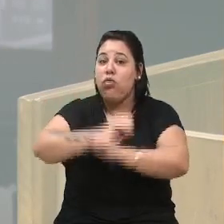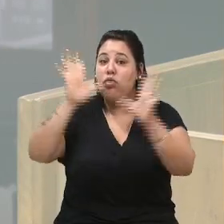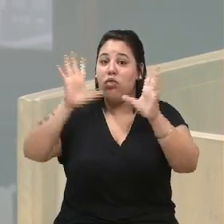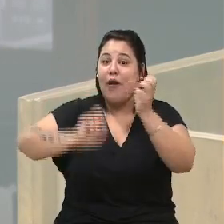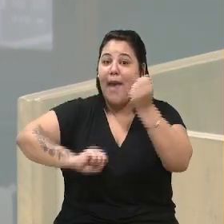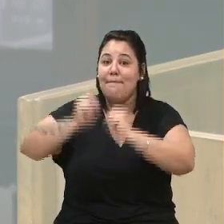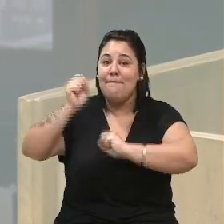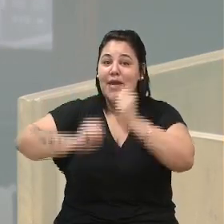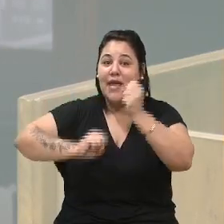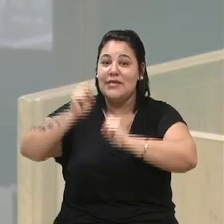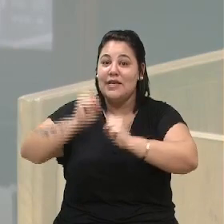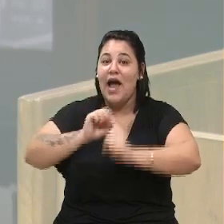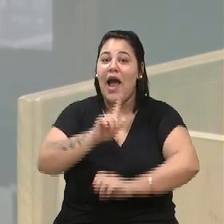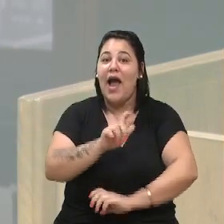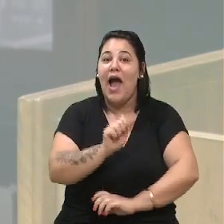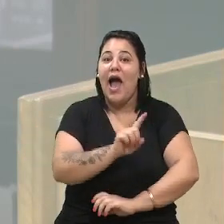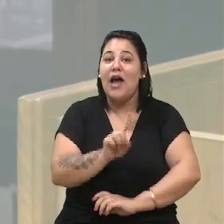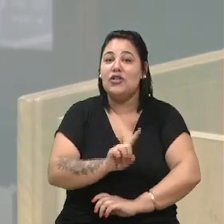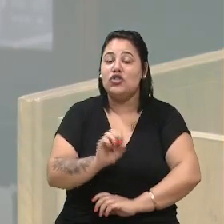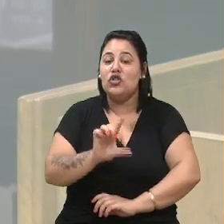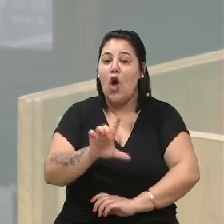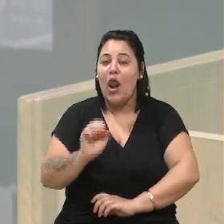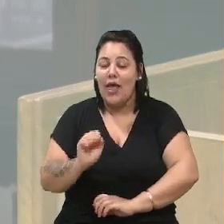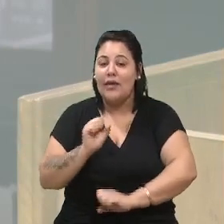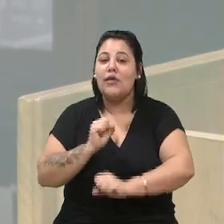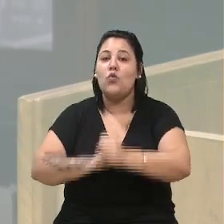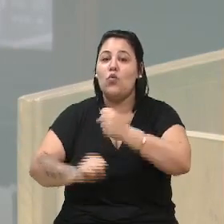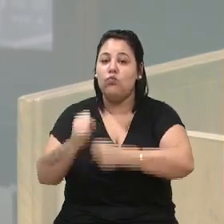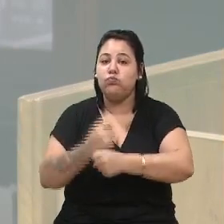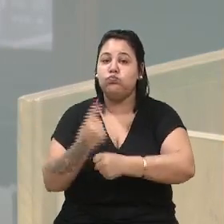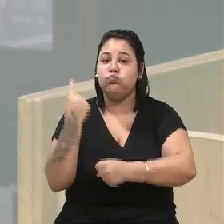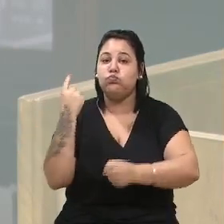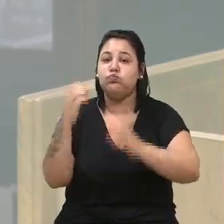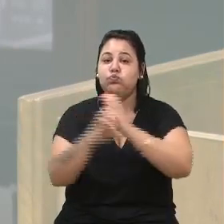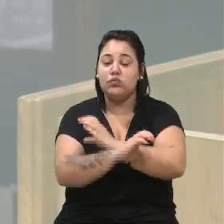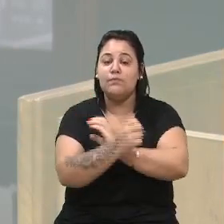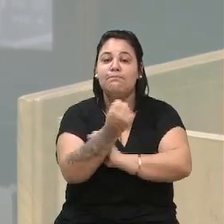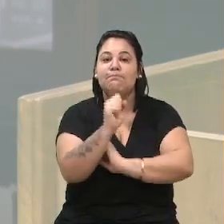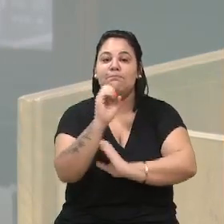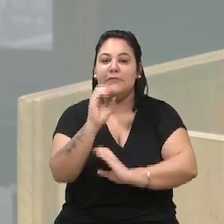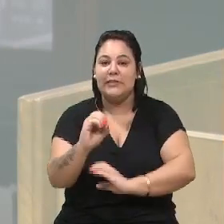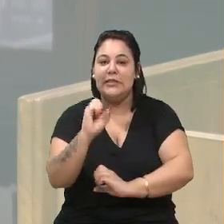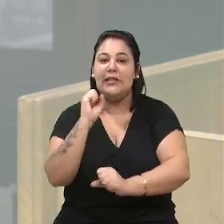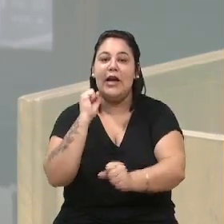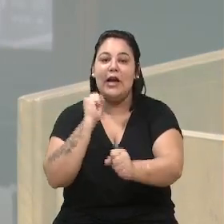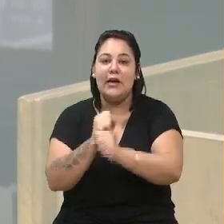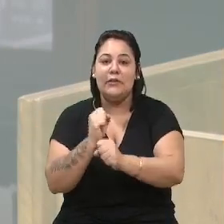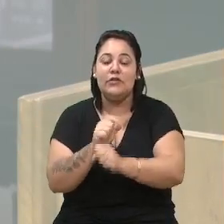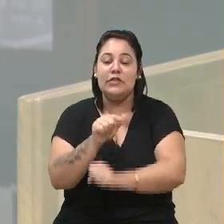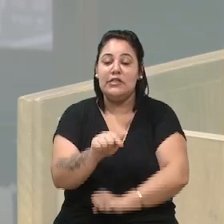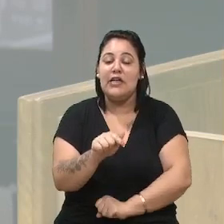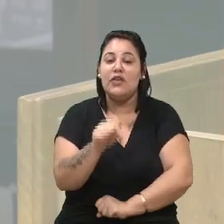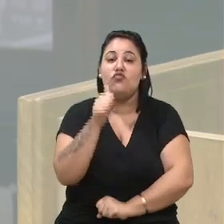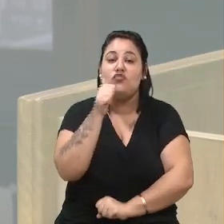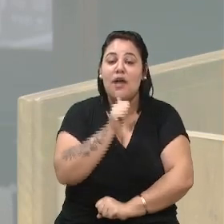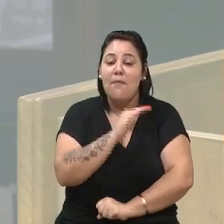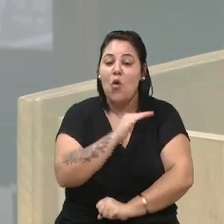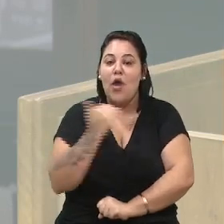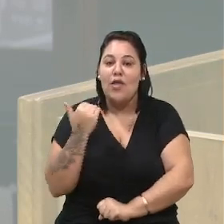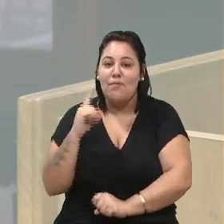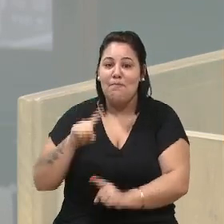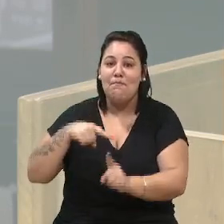gasola, que o ano passado fez 80 anos, 7 mulheres morreram, mais